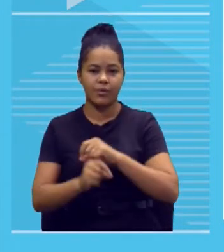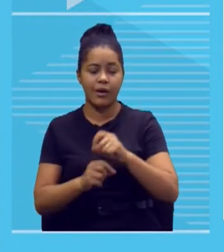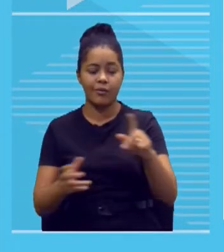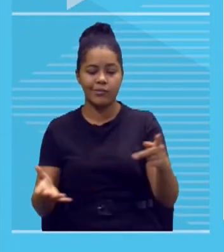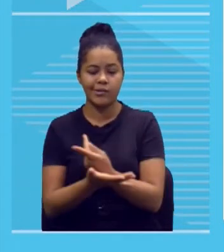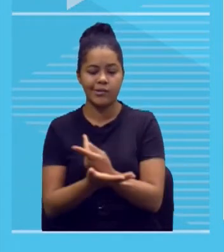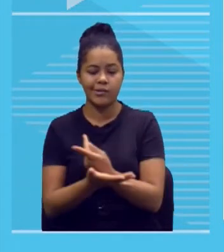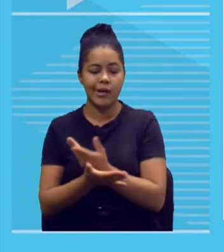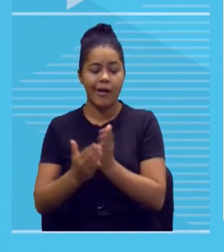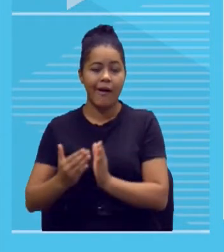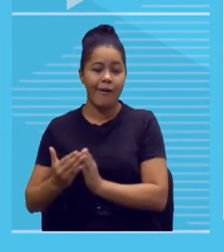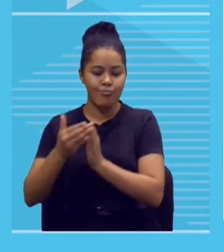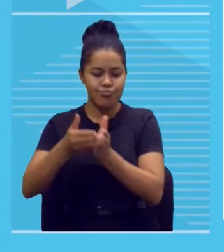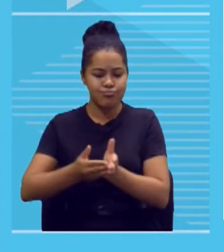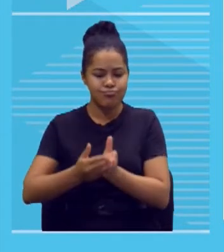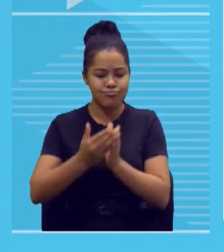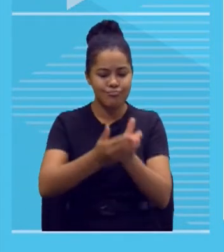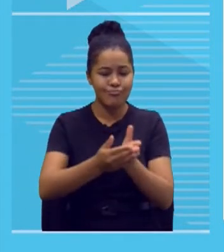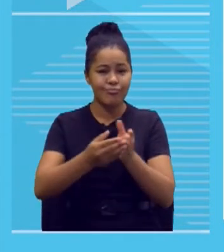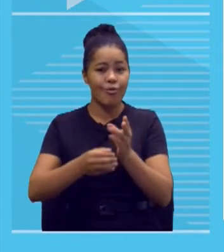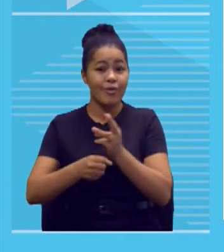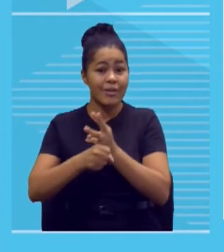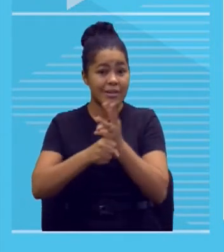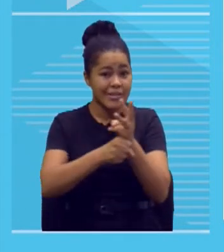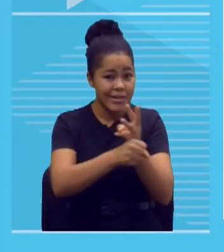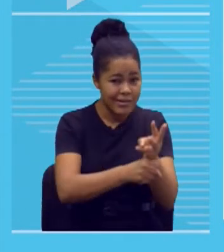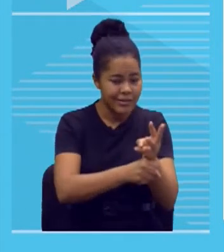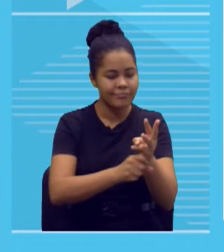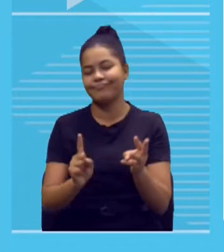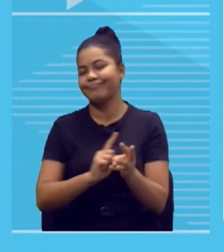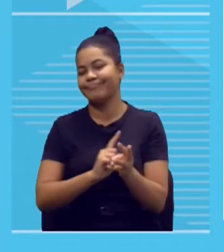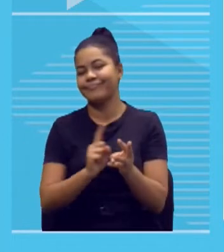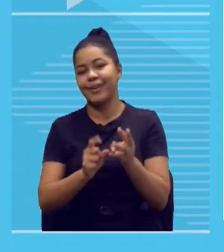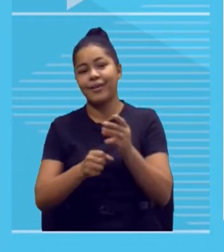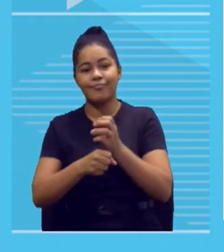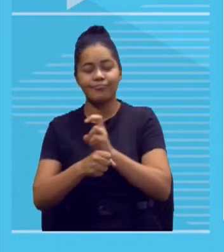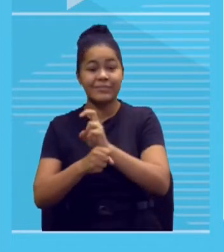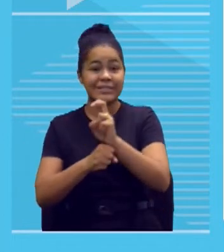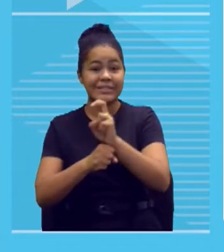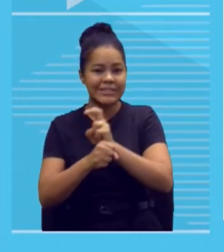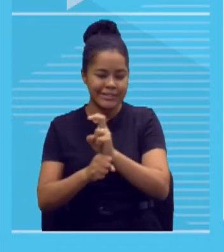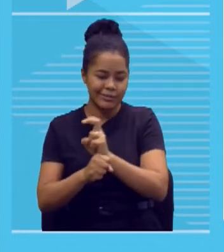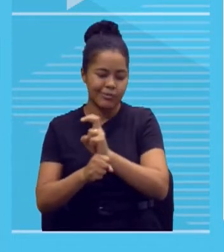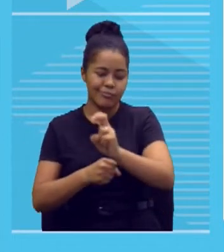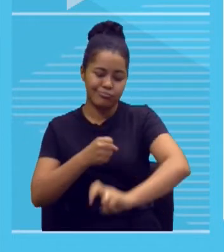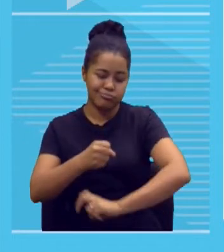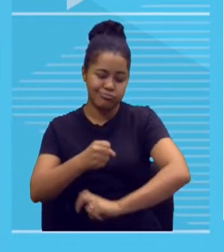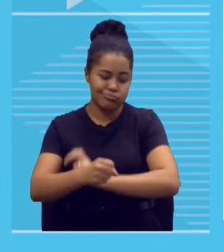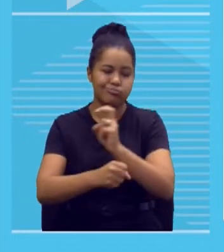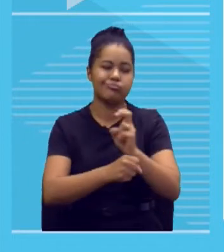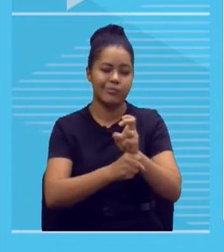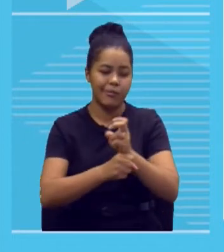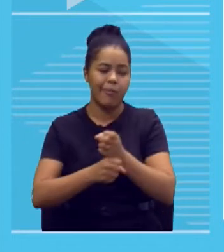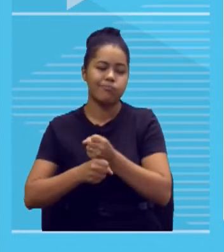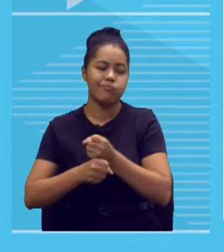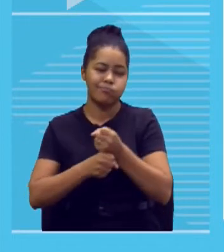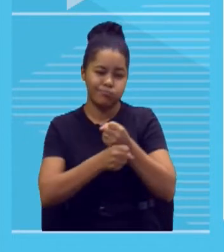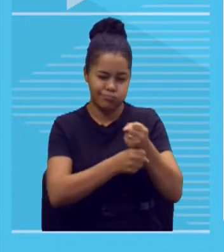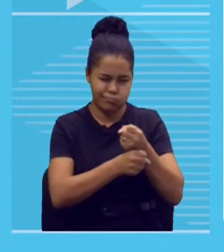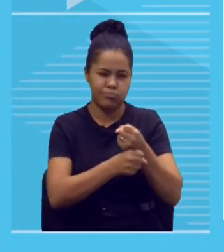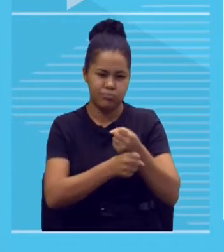o meu amor por você não eu tenho negócio do rei Roberto Carlos cantando